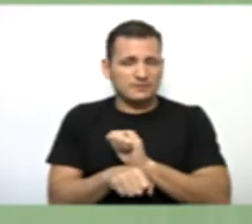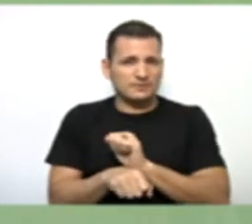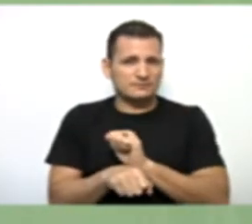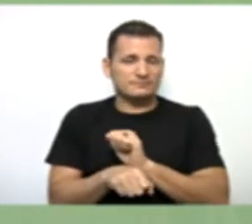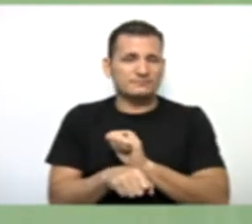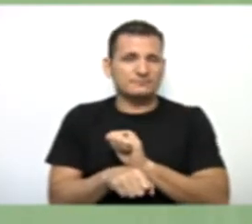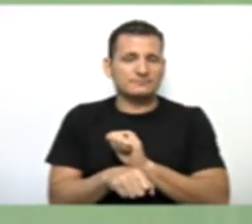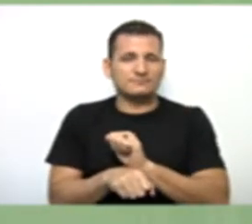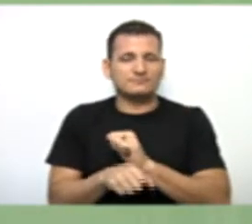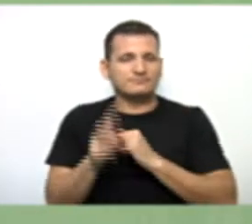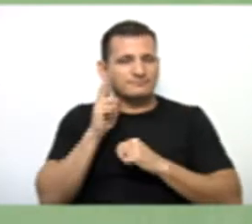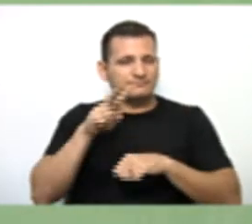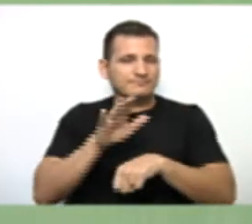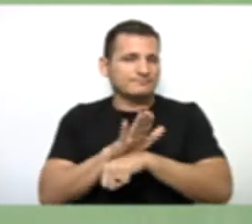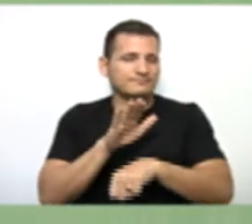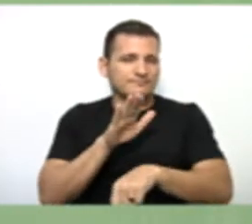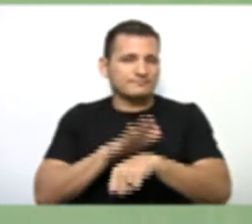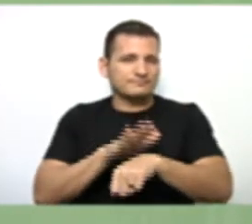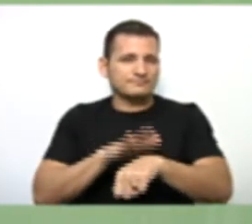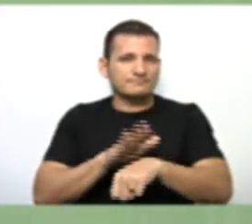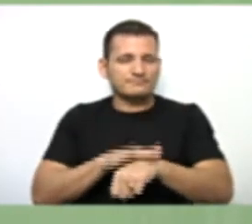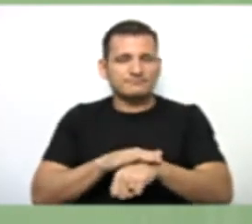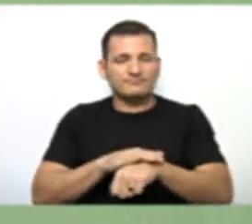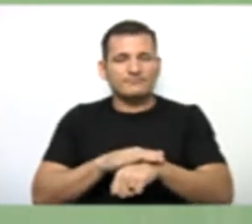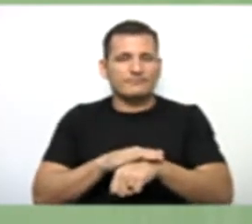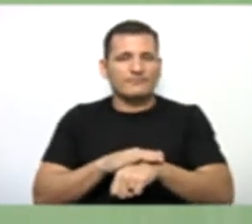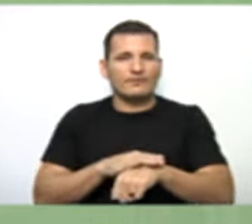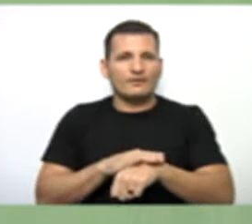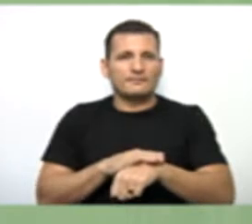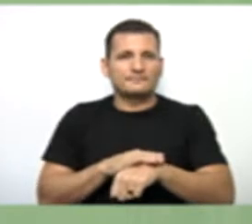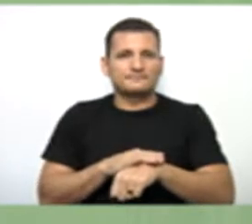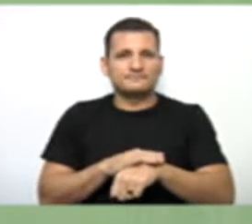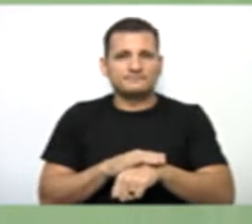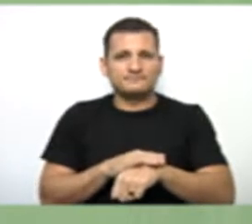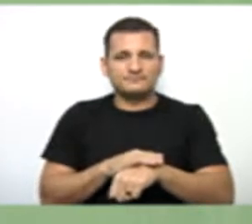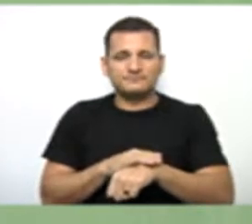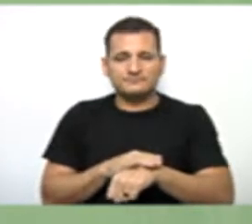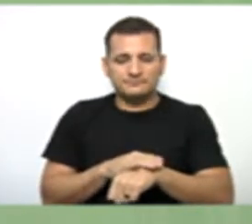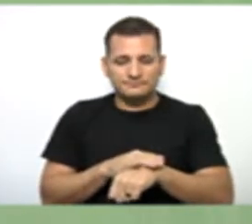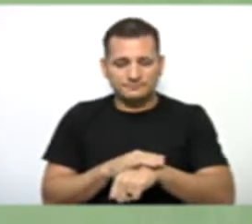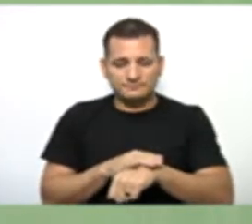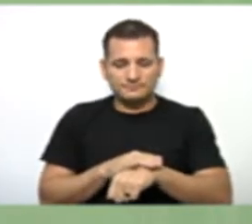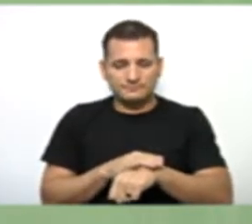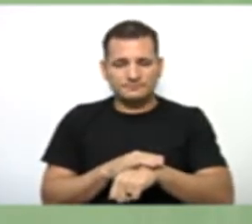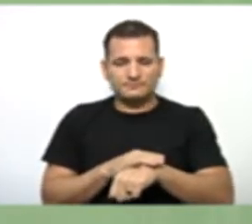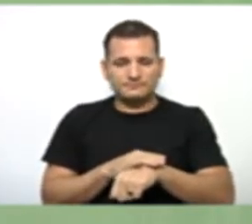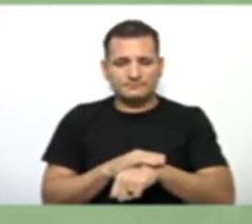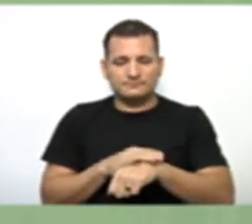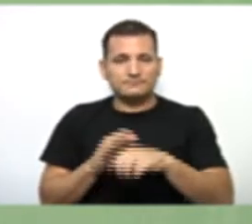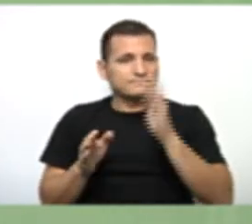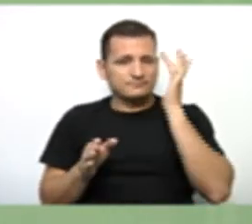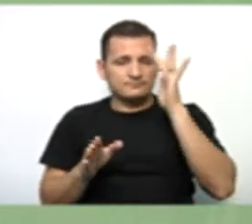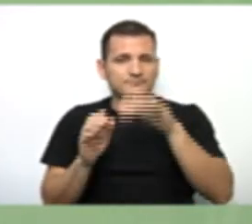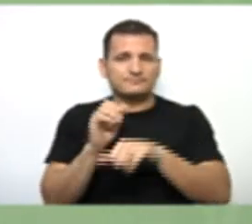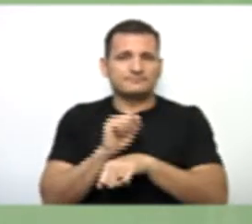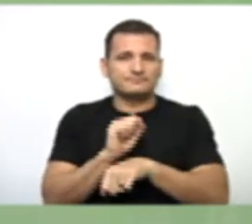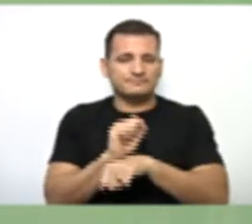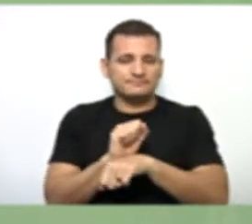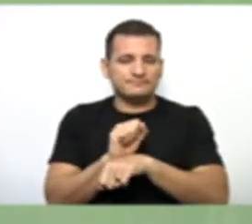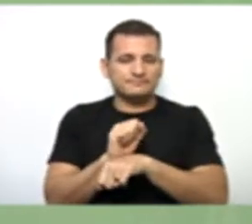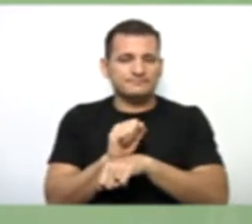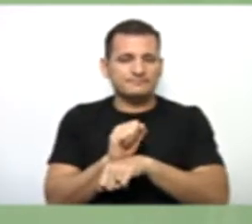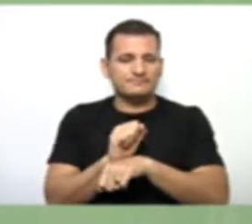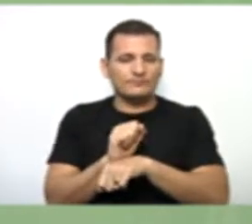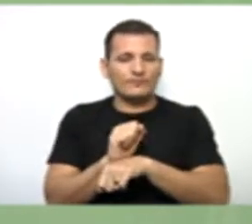aí, não sabe esperar, tá? Não sabe esperar, cadê?